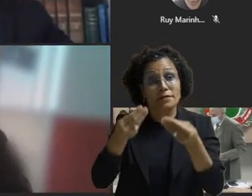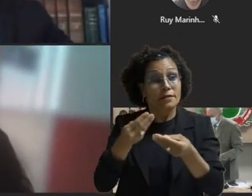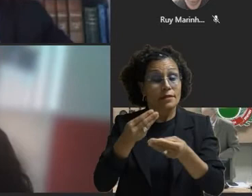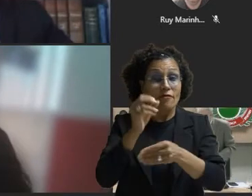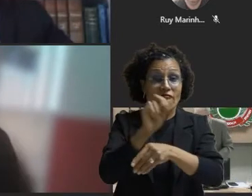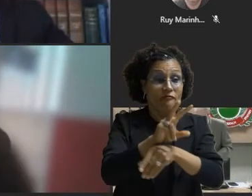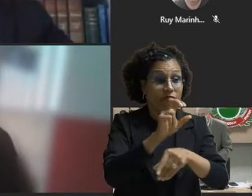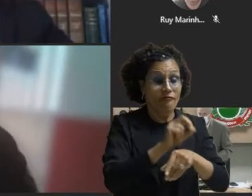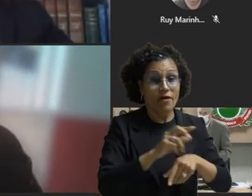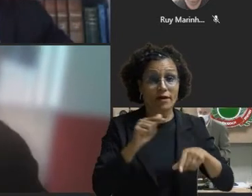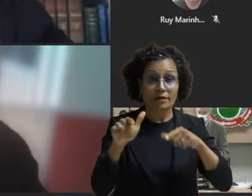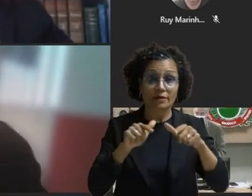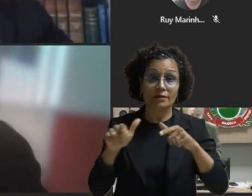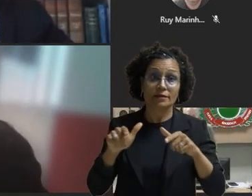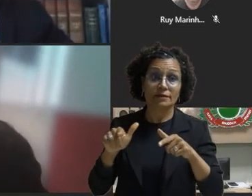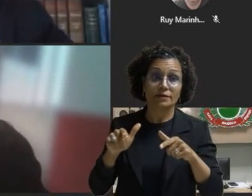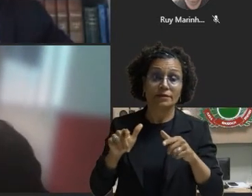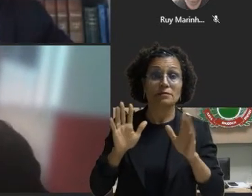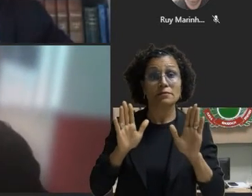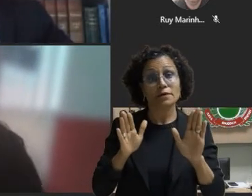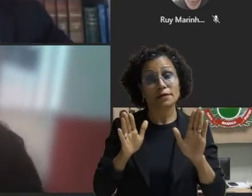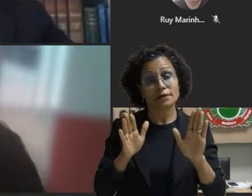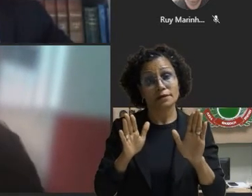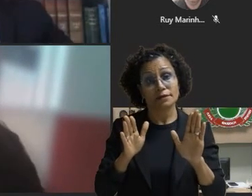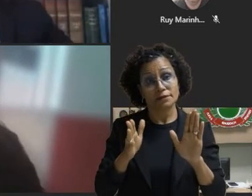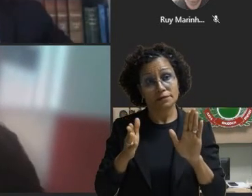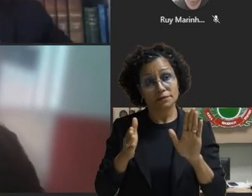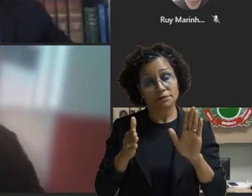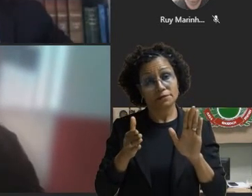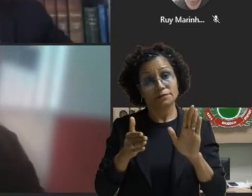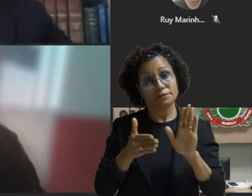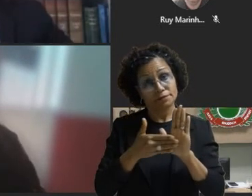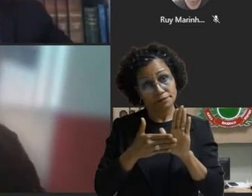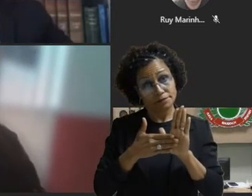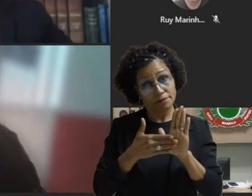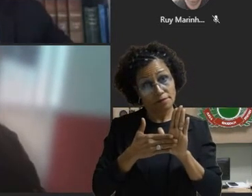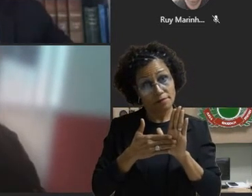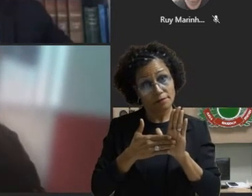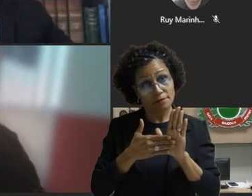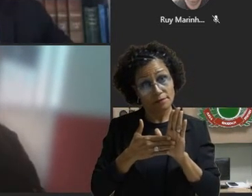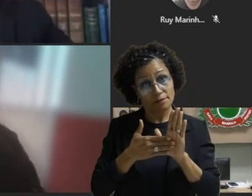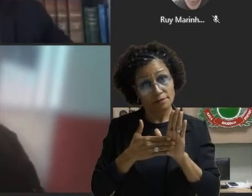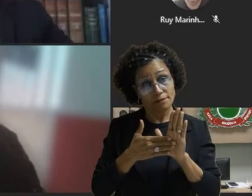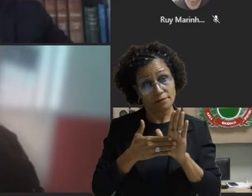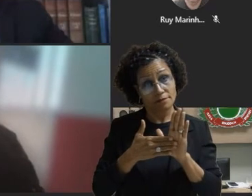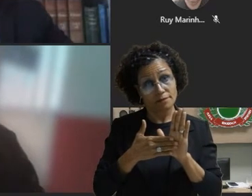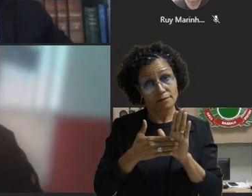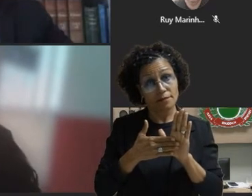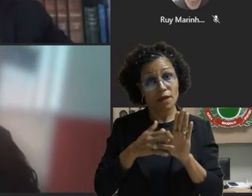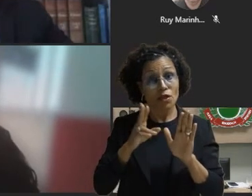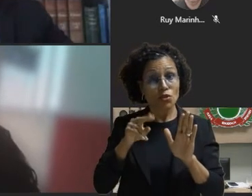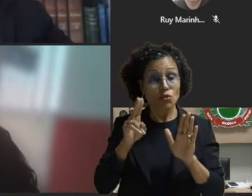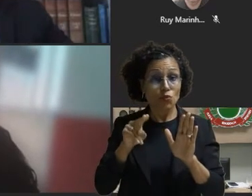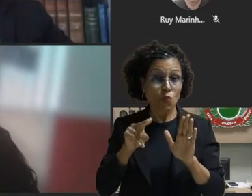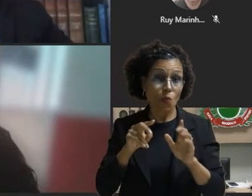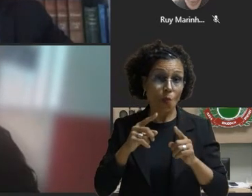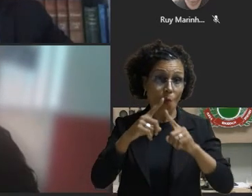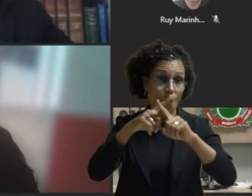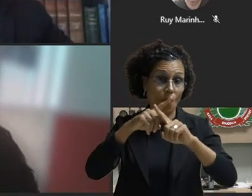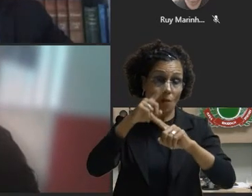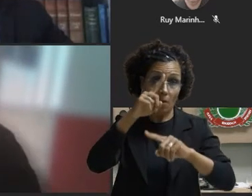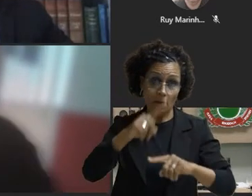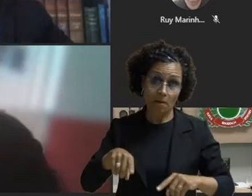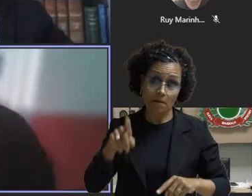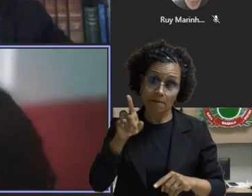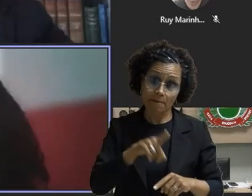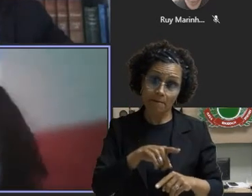lá. Então, mas a propósito, doutor Marcelo, eu acho que a técnica nunca é neutra. Então, se tem uma